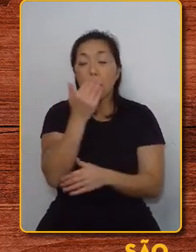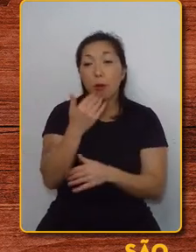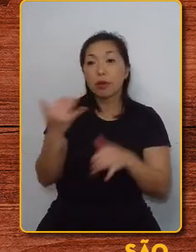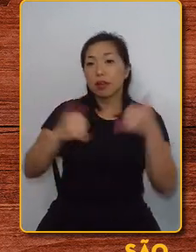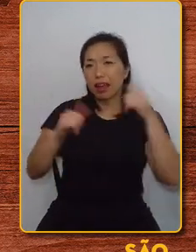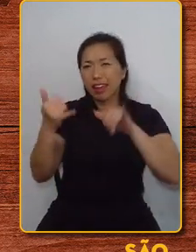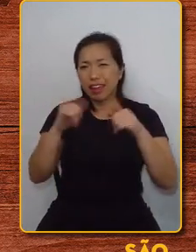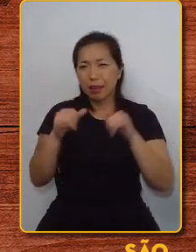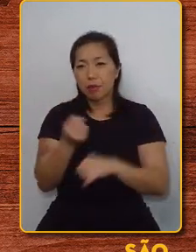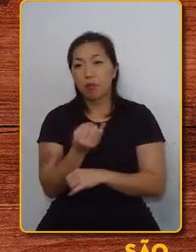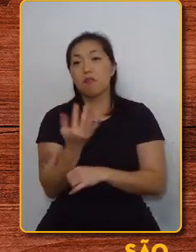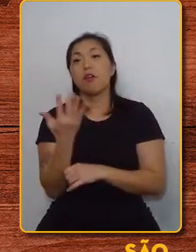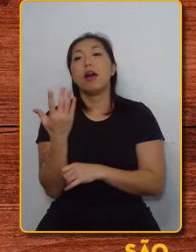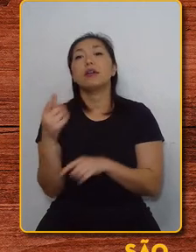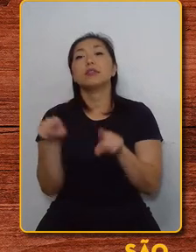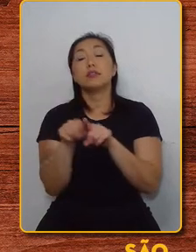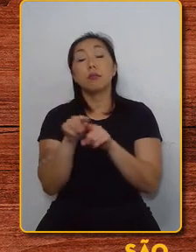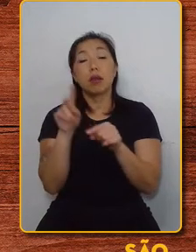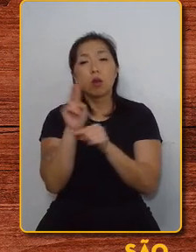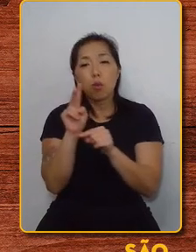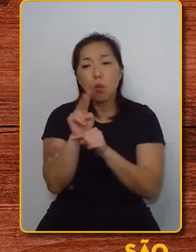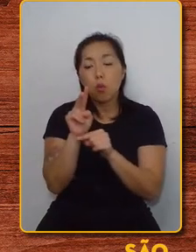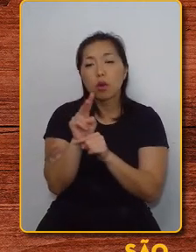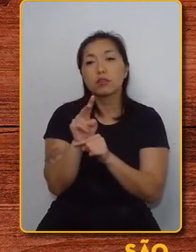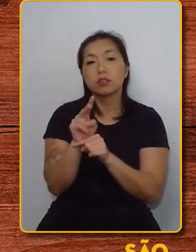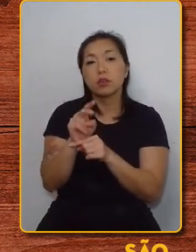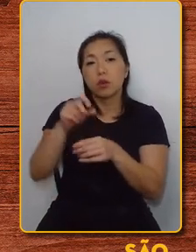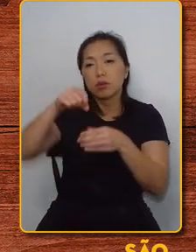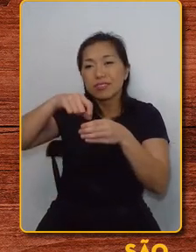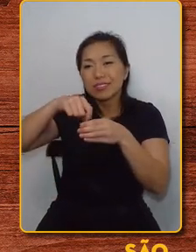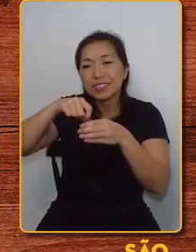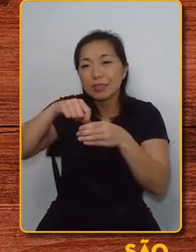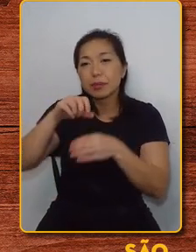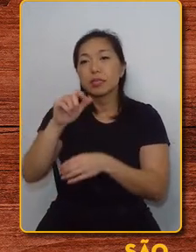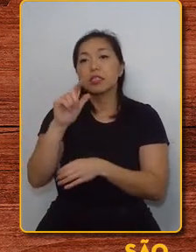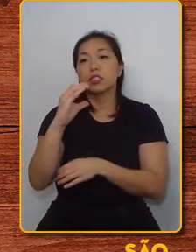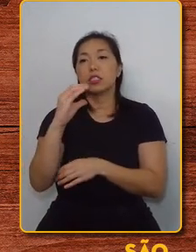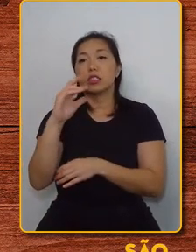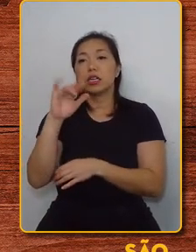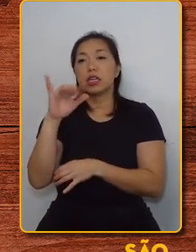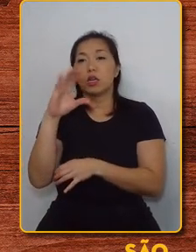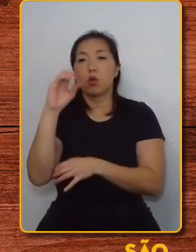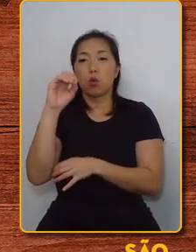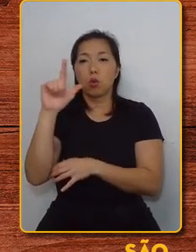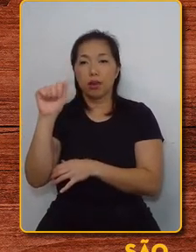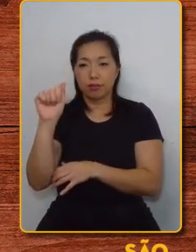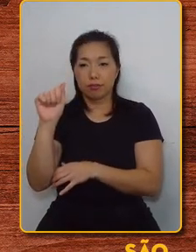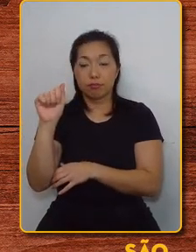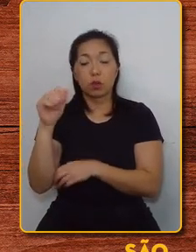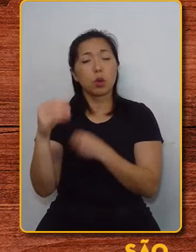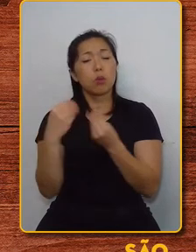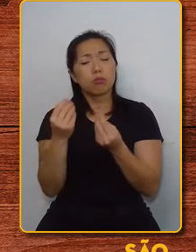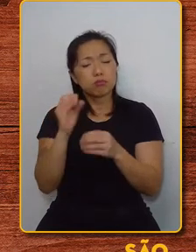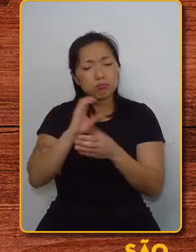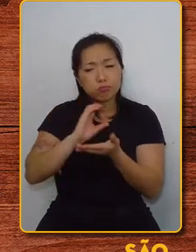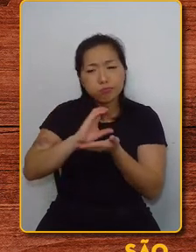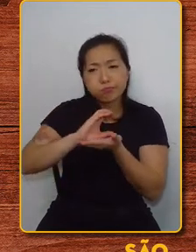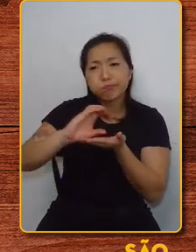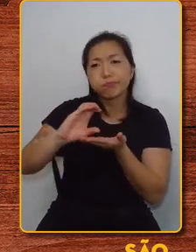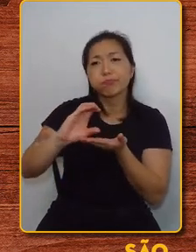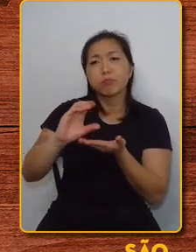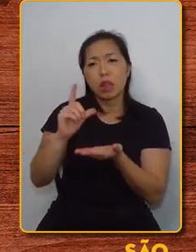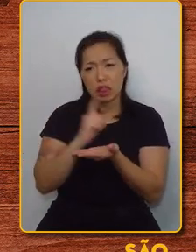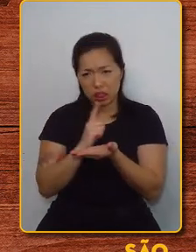os guardiões das sementes crioulas. Que apoios a essas iniciativas estão previstos? Alguém de vocês que está na